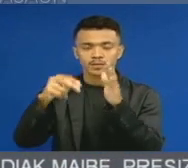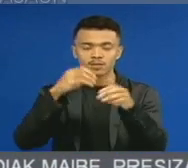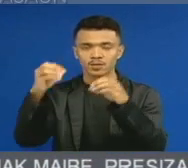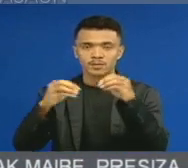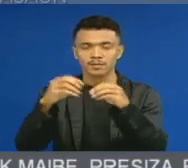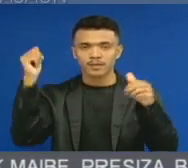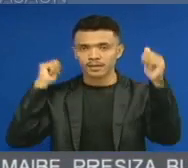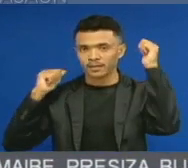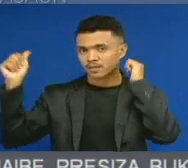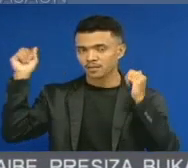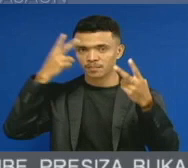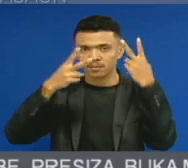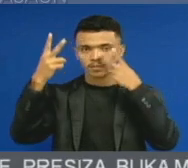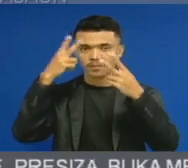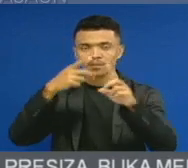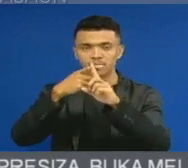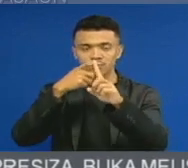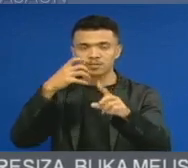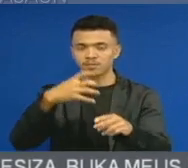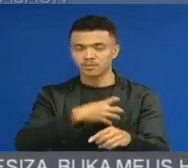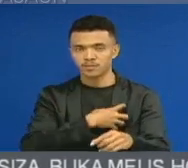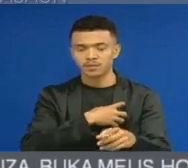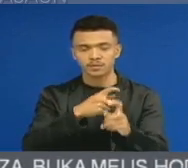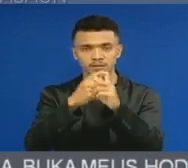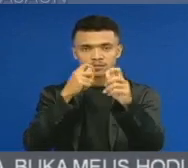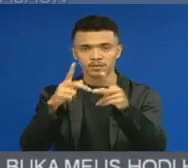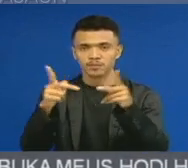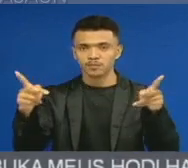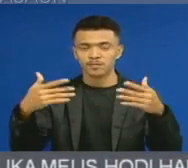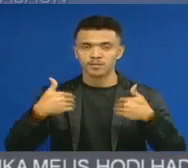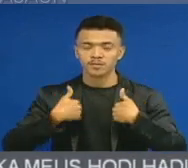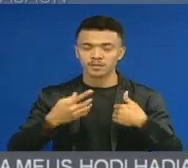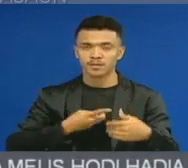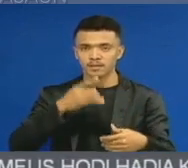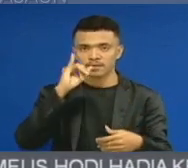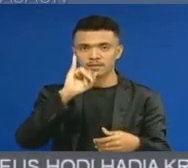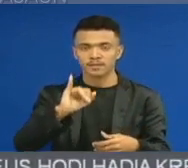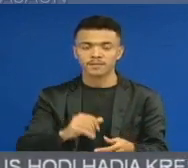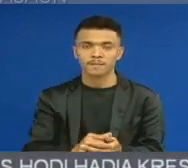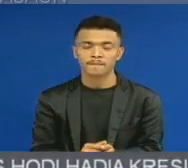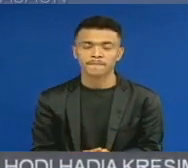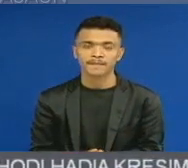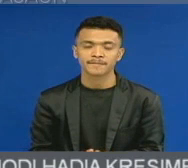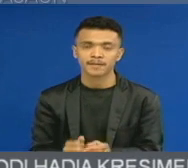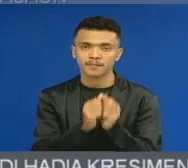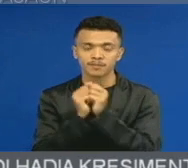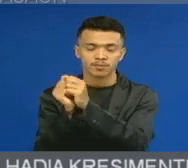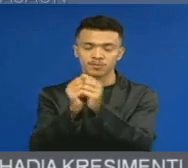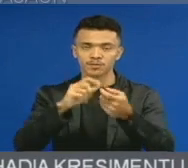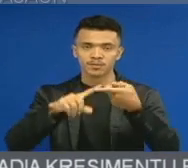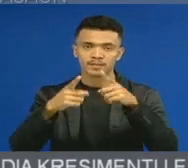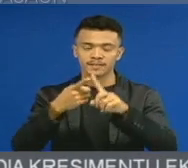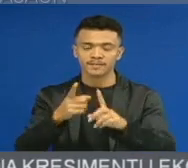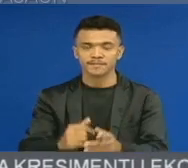atividade pasa revista ho si peniteli ba transporte publiku iha capital. Ita ha mutu grito ho Estefania Salsinha ho Miguel